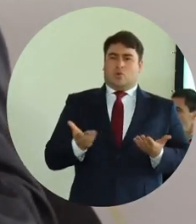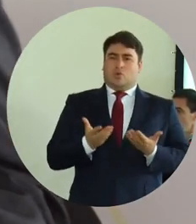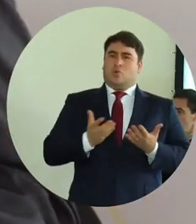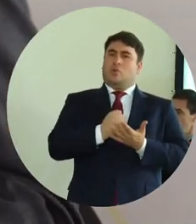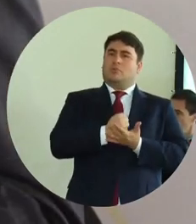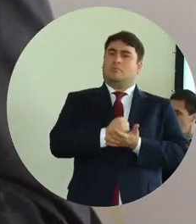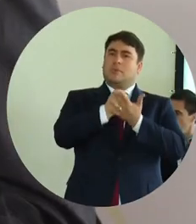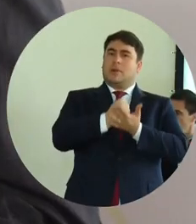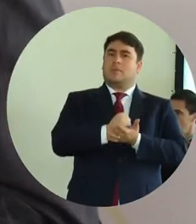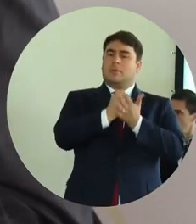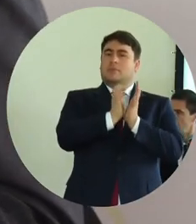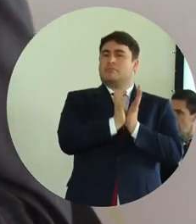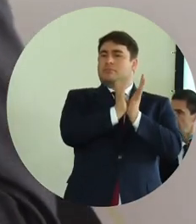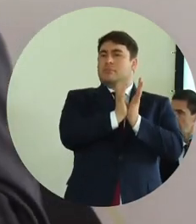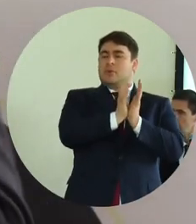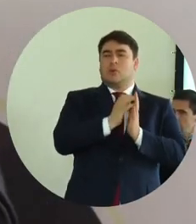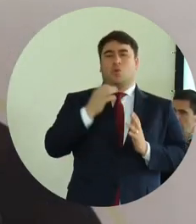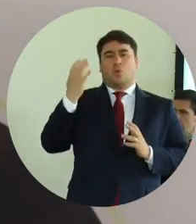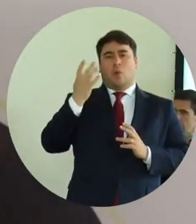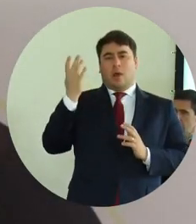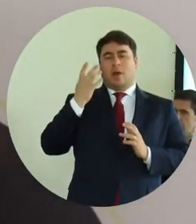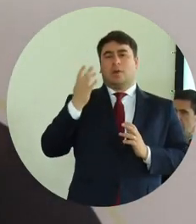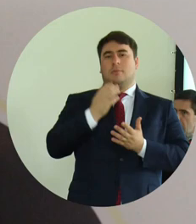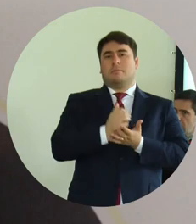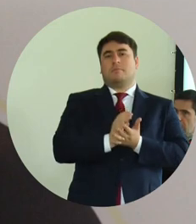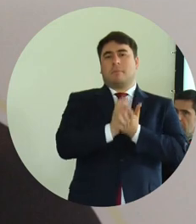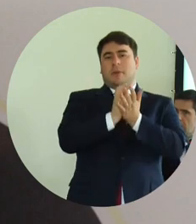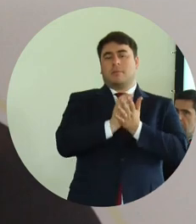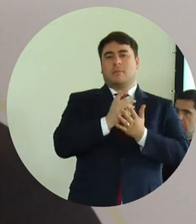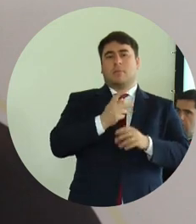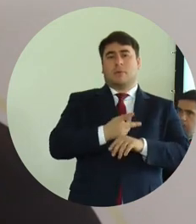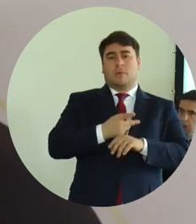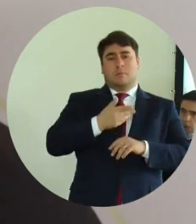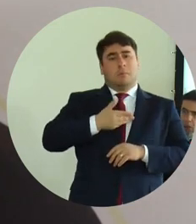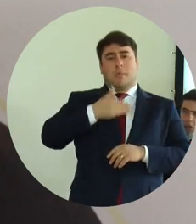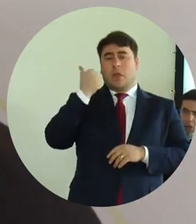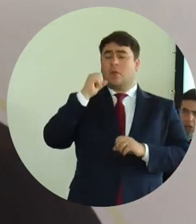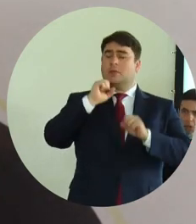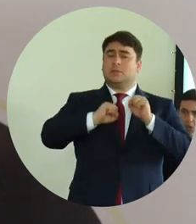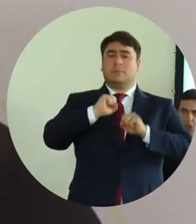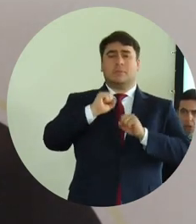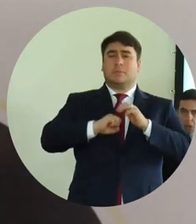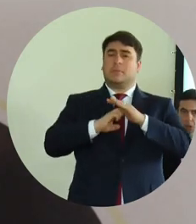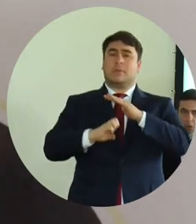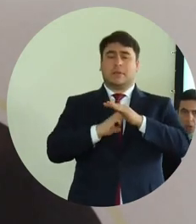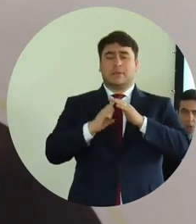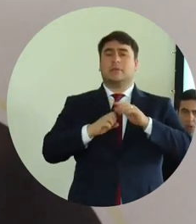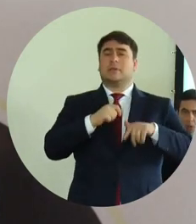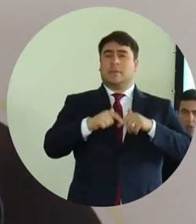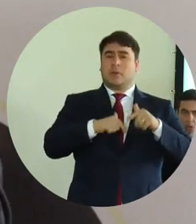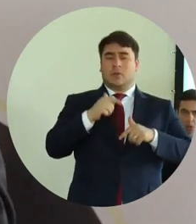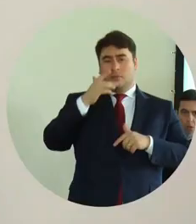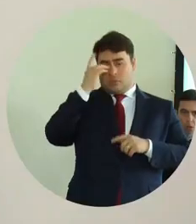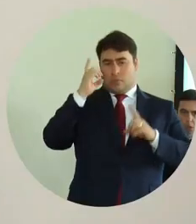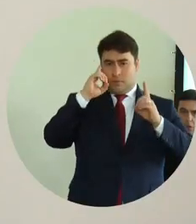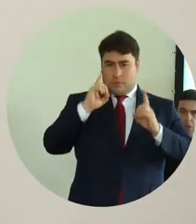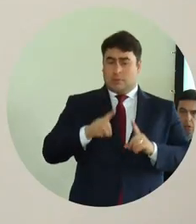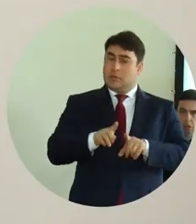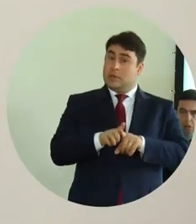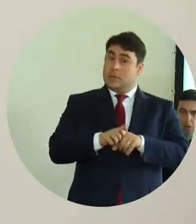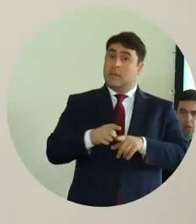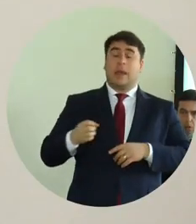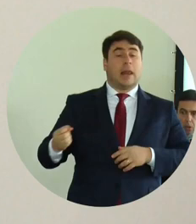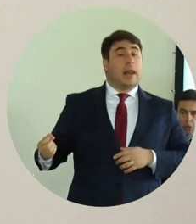premiação do 4º Prêmio Melhores Empresas para Trabalhadores com Deficiência de 2017 e também o lançamento do